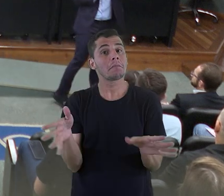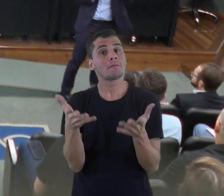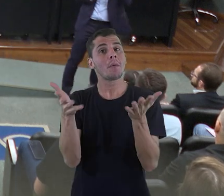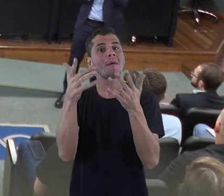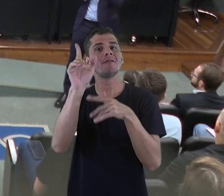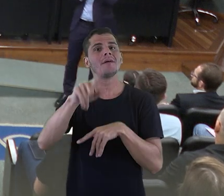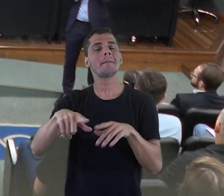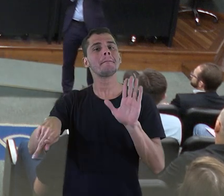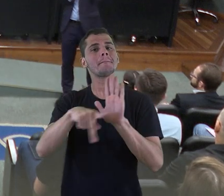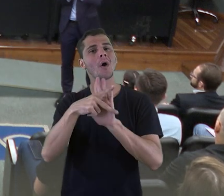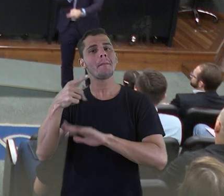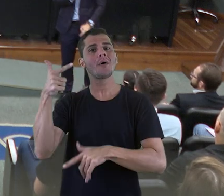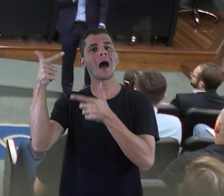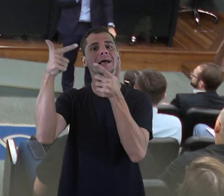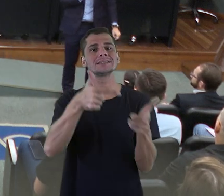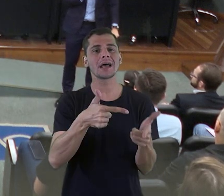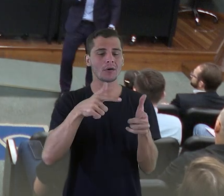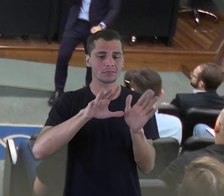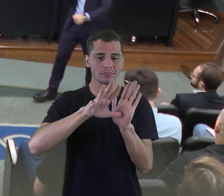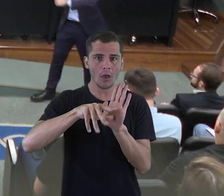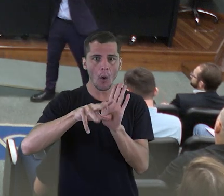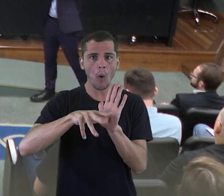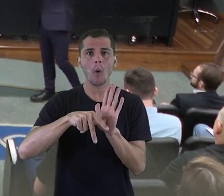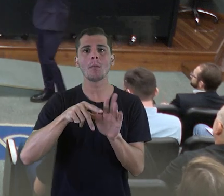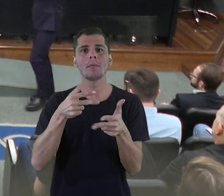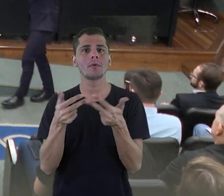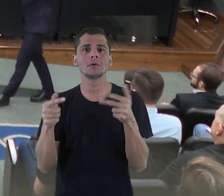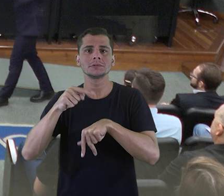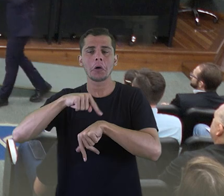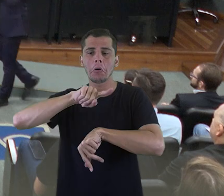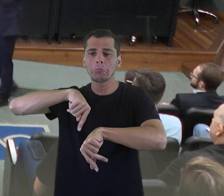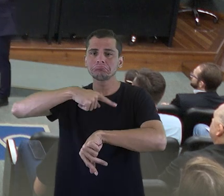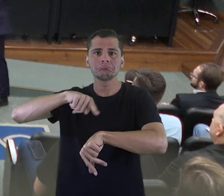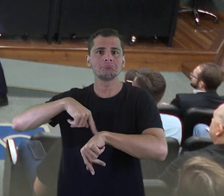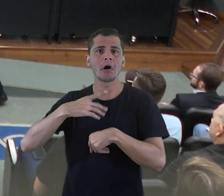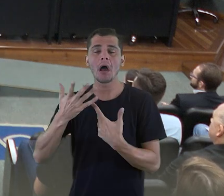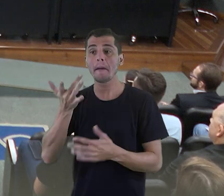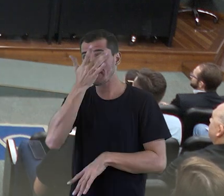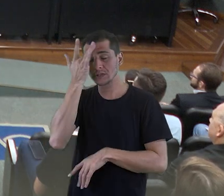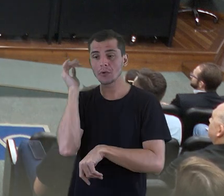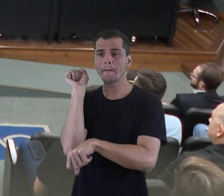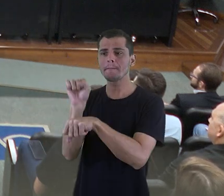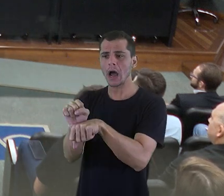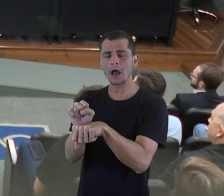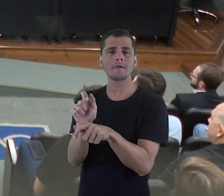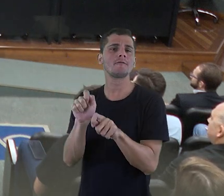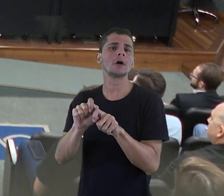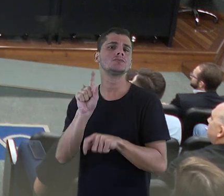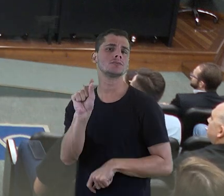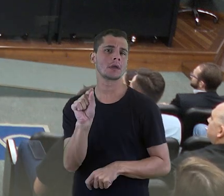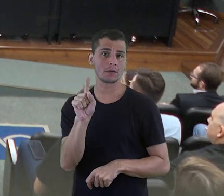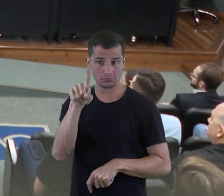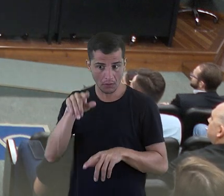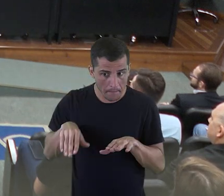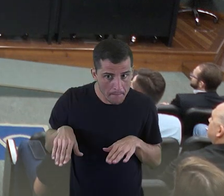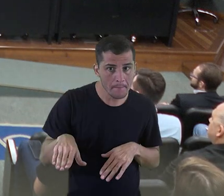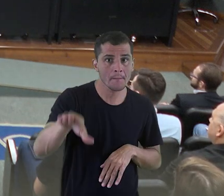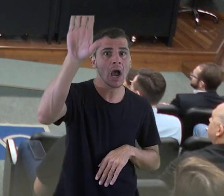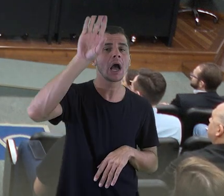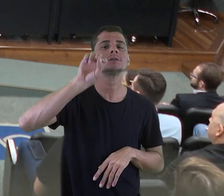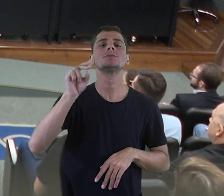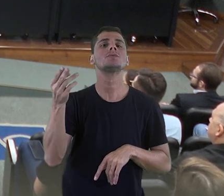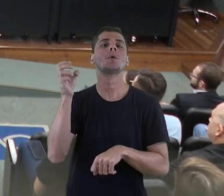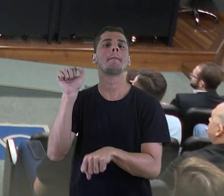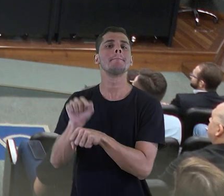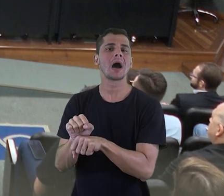Você passa ou você para? Esse é tema para um outro curso muito legal, que é a Lei de Introdução às Normas de Direito Brasileiro e o Princípio da Realidade. Quem